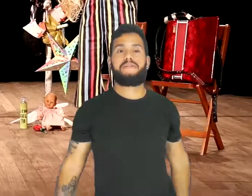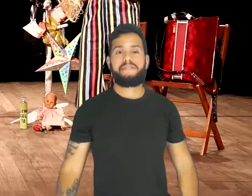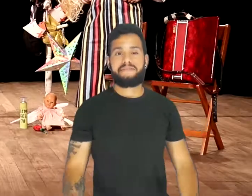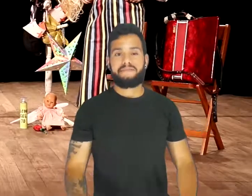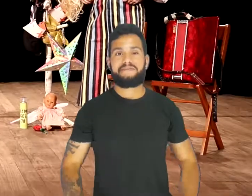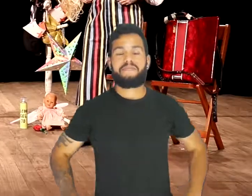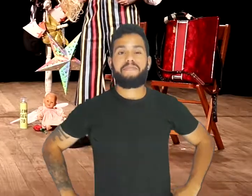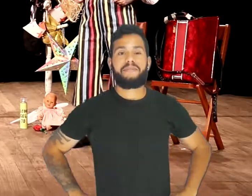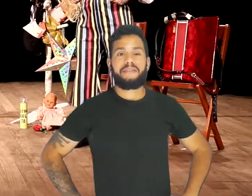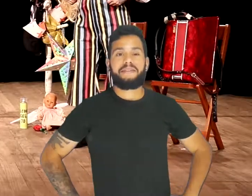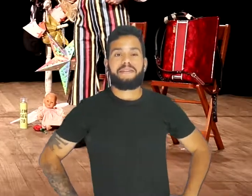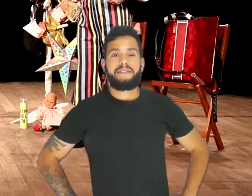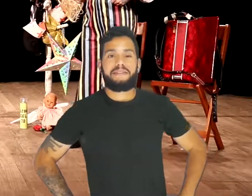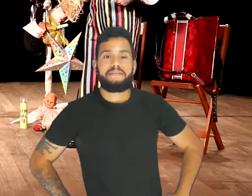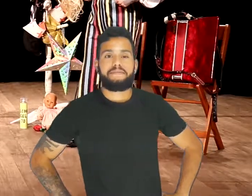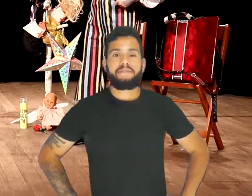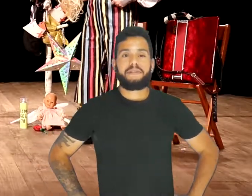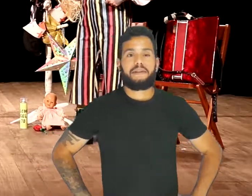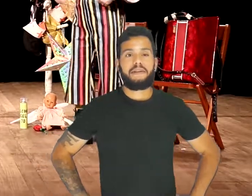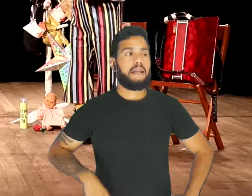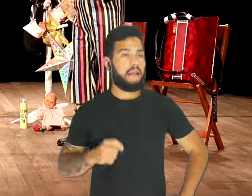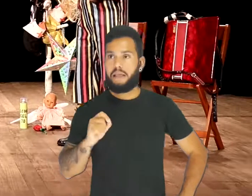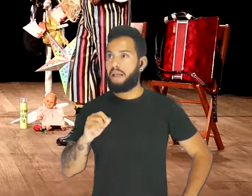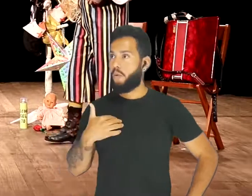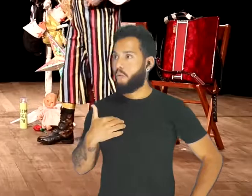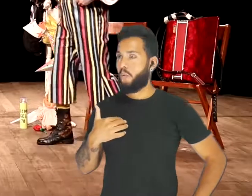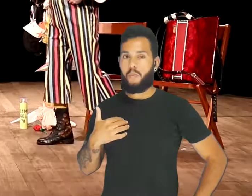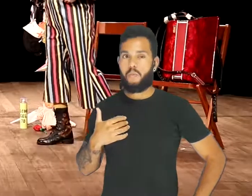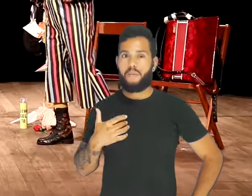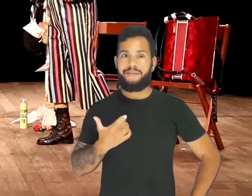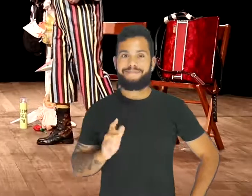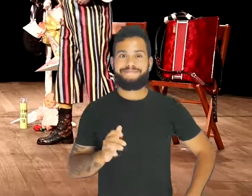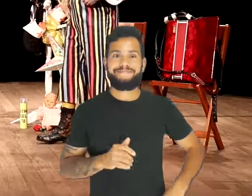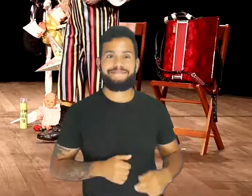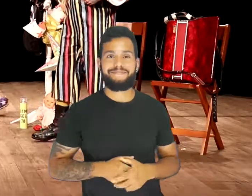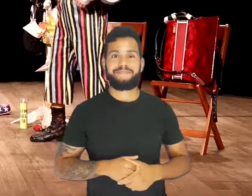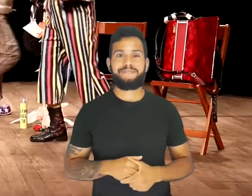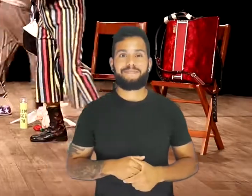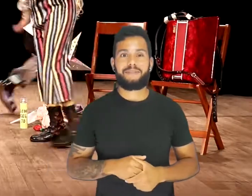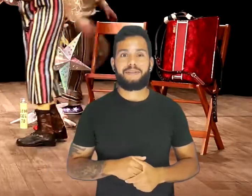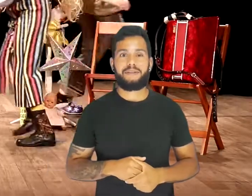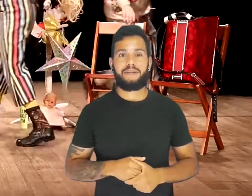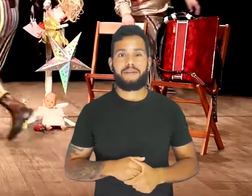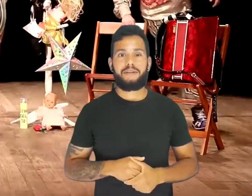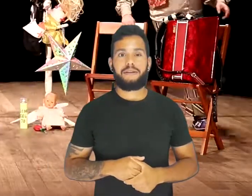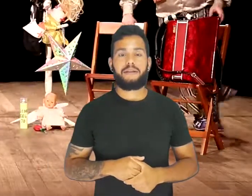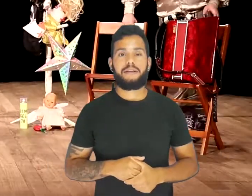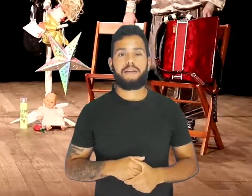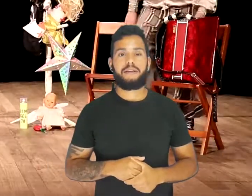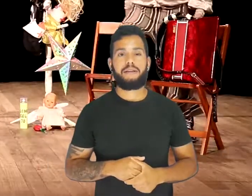Essa bicicleta tem vários pedaços. É minha bicicleta. Tem 45 pedaços. É um cavalo em isolamento.